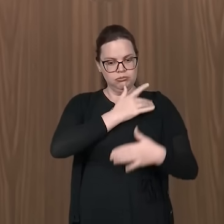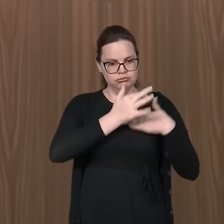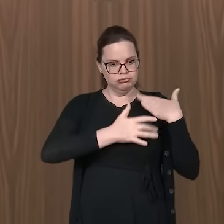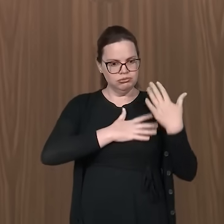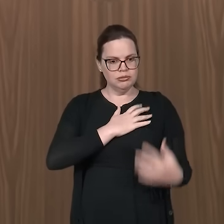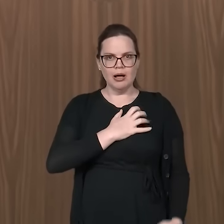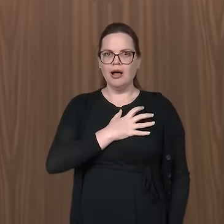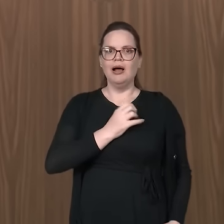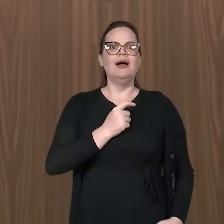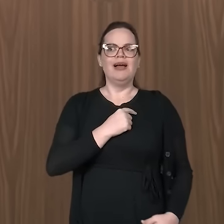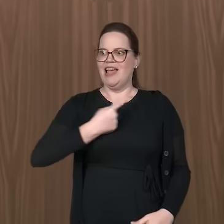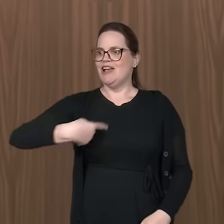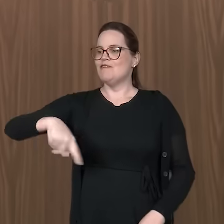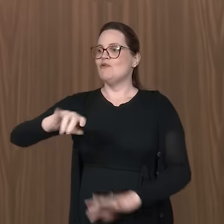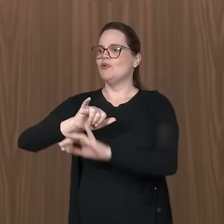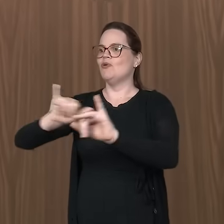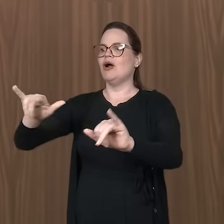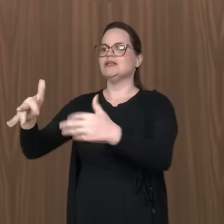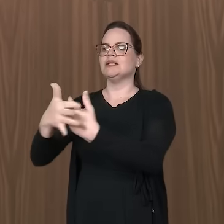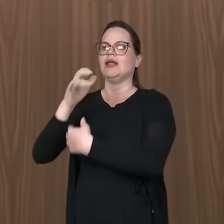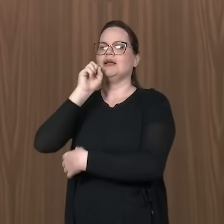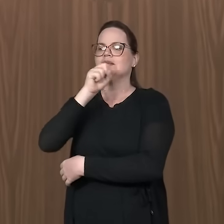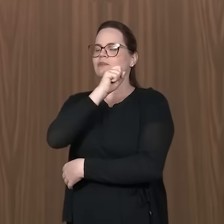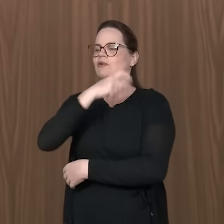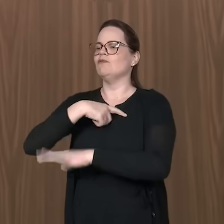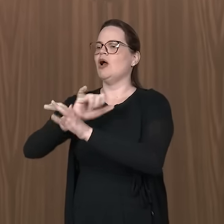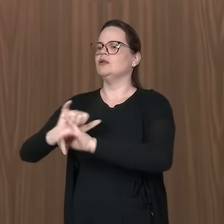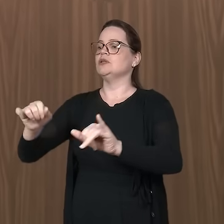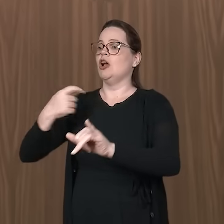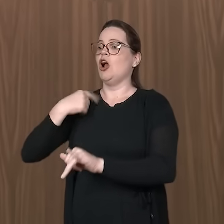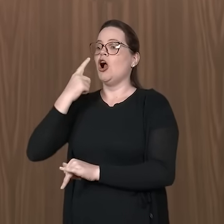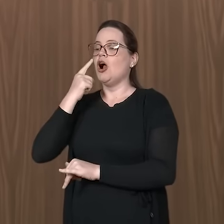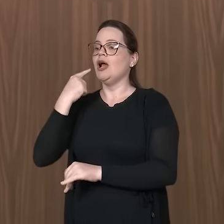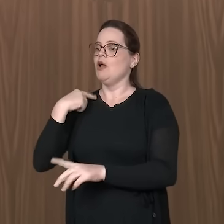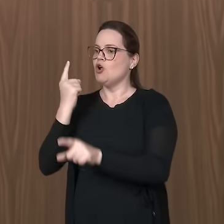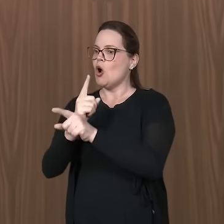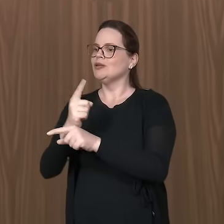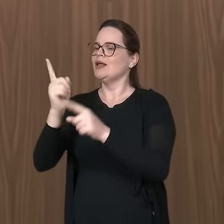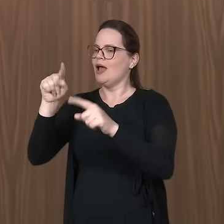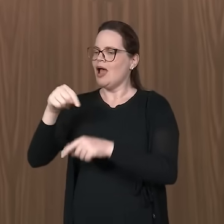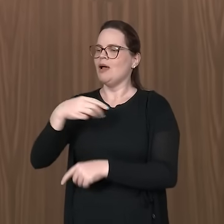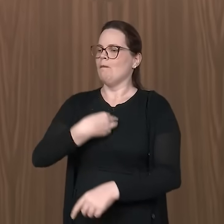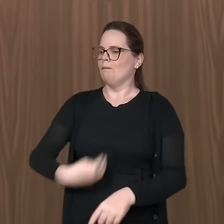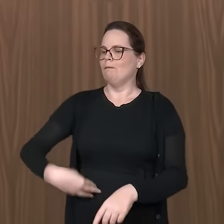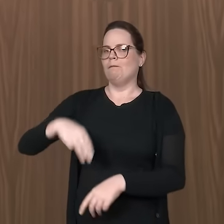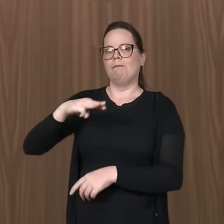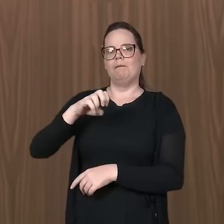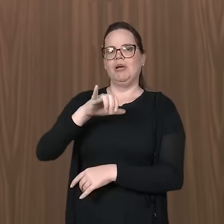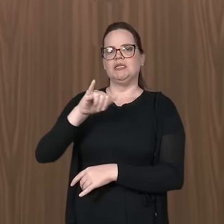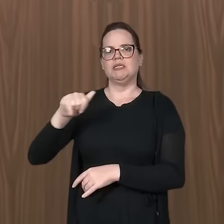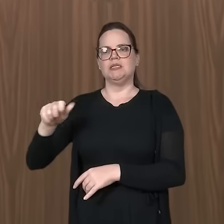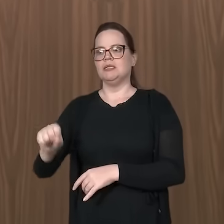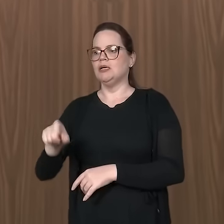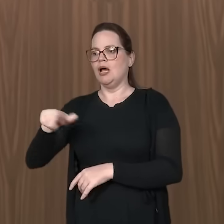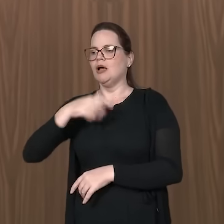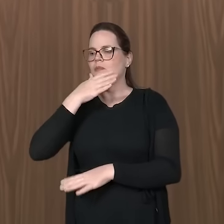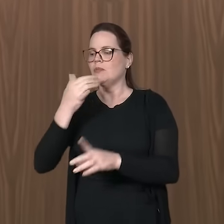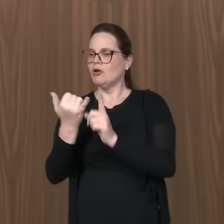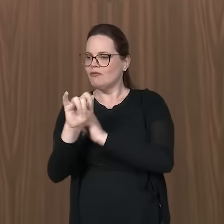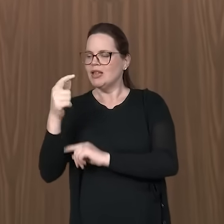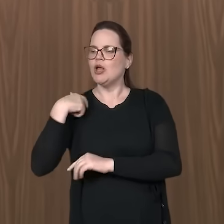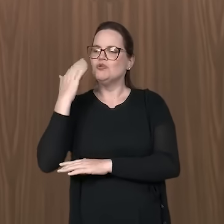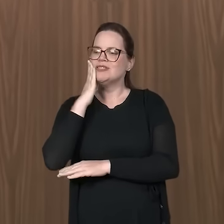coração dela. Ela correu para a cidade para anunciar que ela tinha encontrado um homem que, na primeira visão dela, era